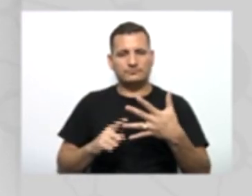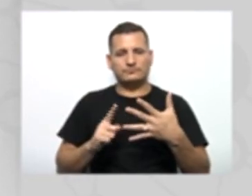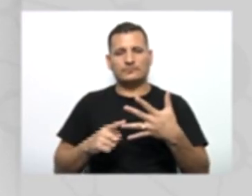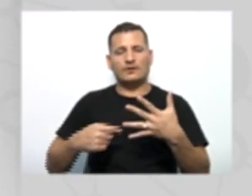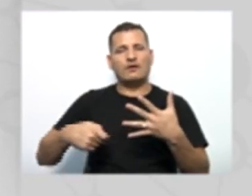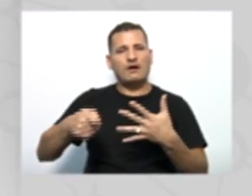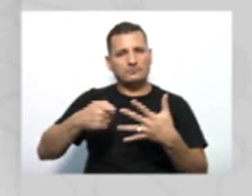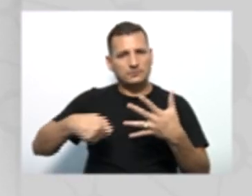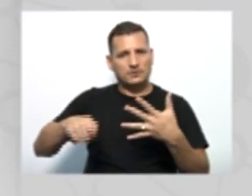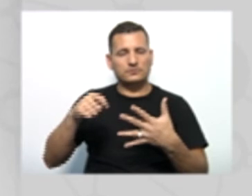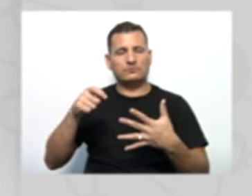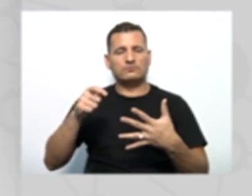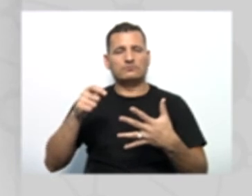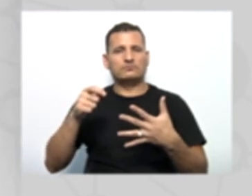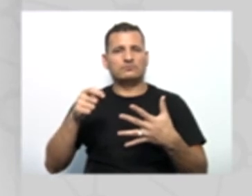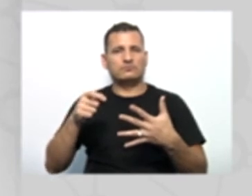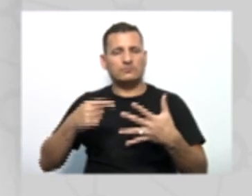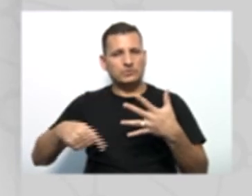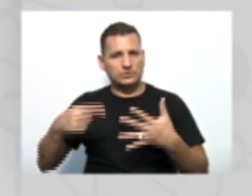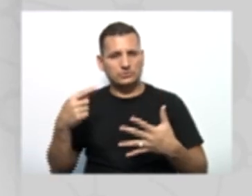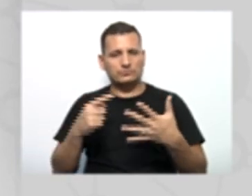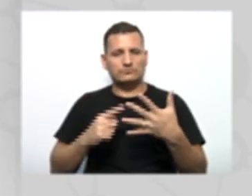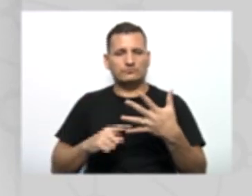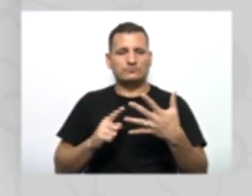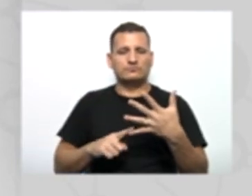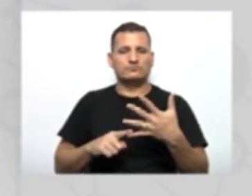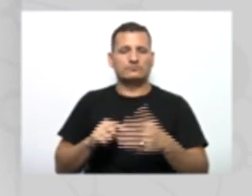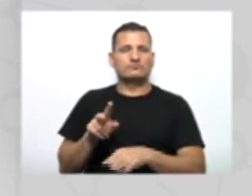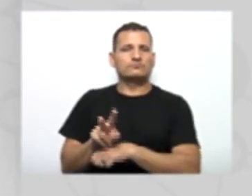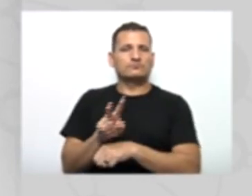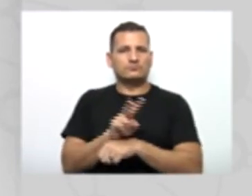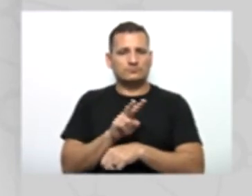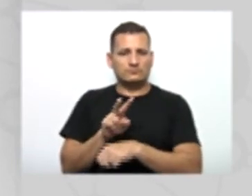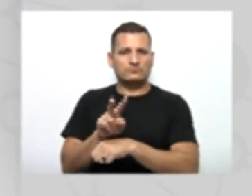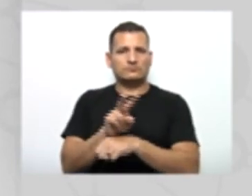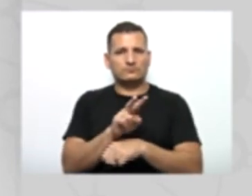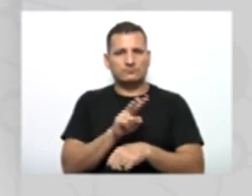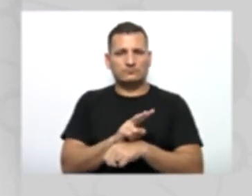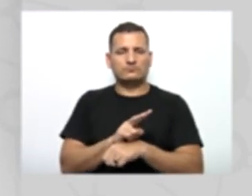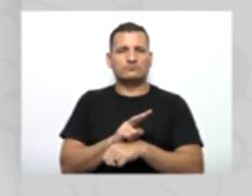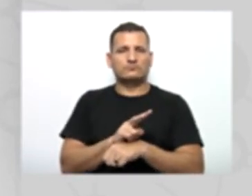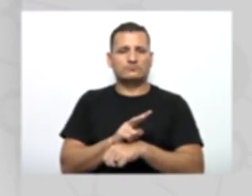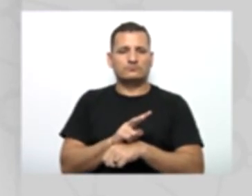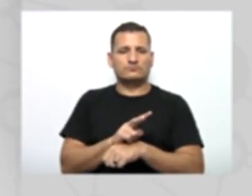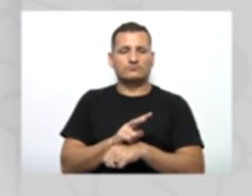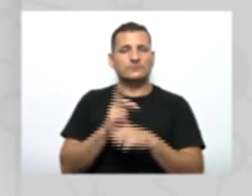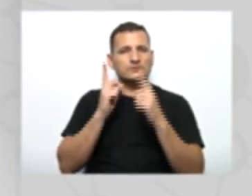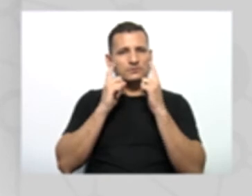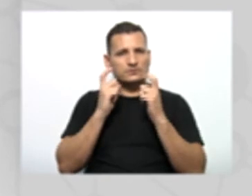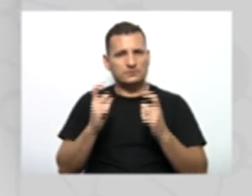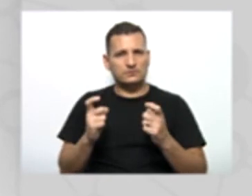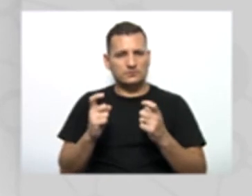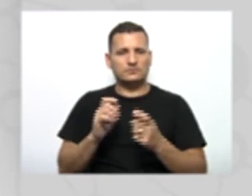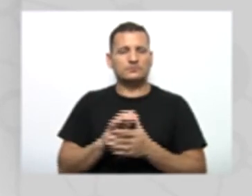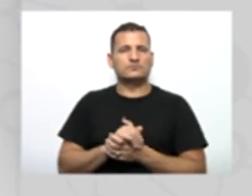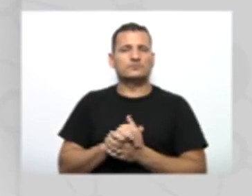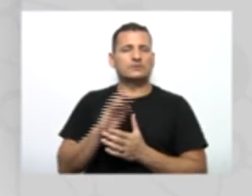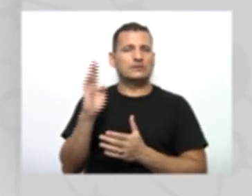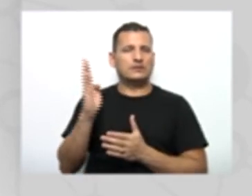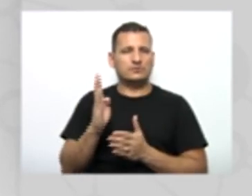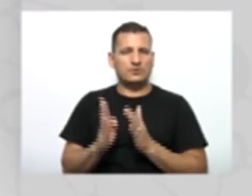mas eu também estou me referindo às instâncias de deliberação da sociedade civil, que é o quê? Que é uma conferência municipal, que é